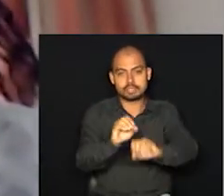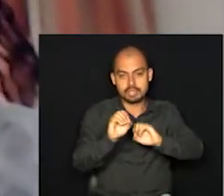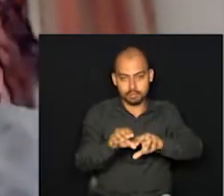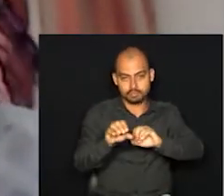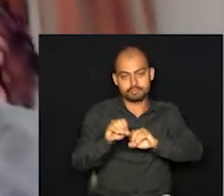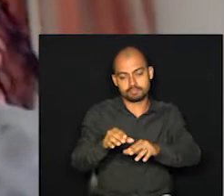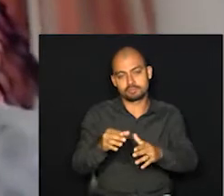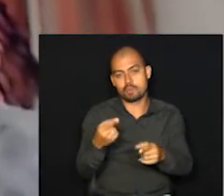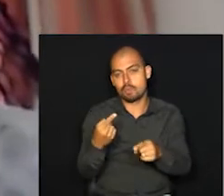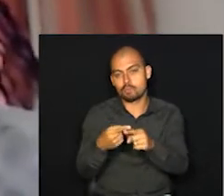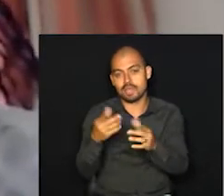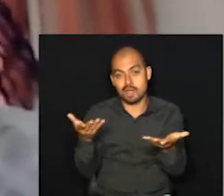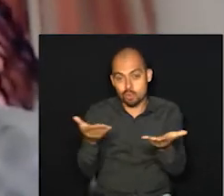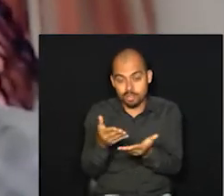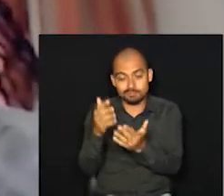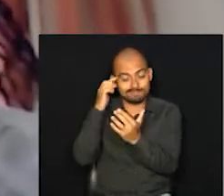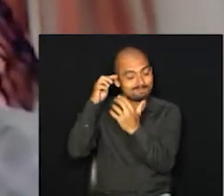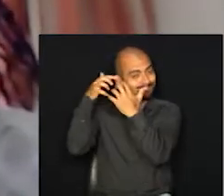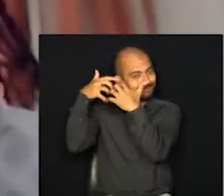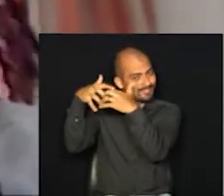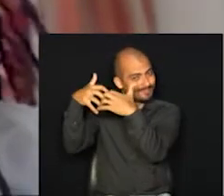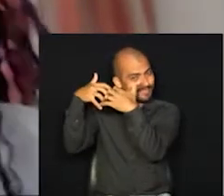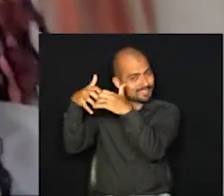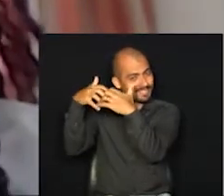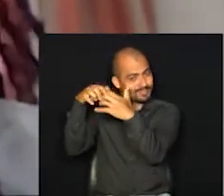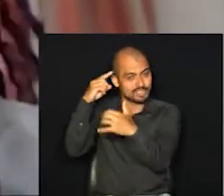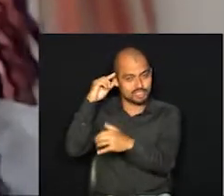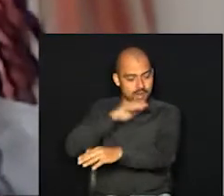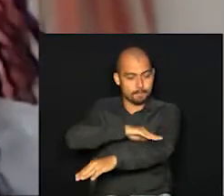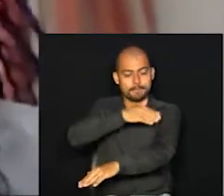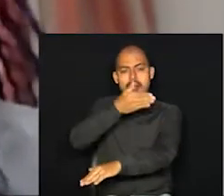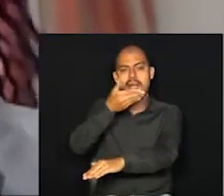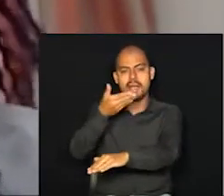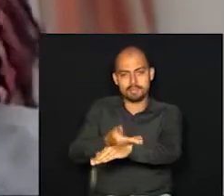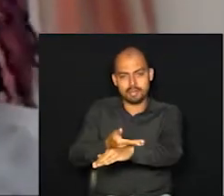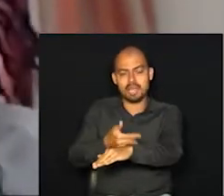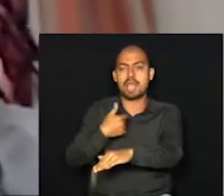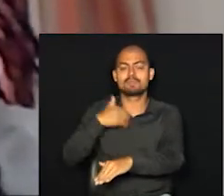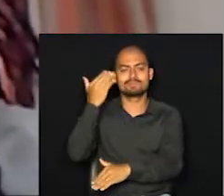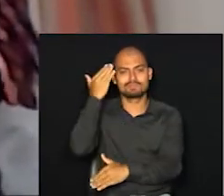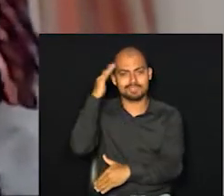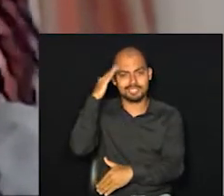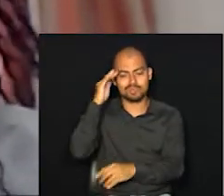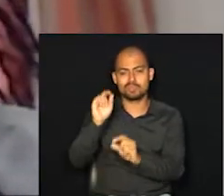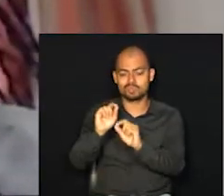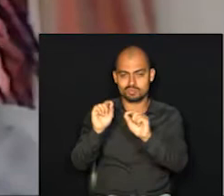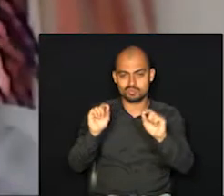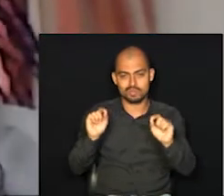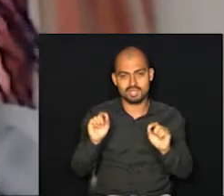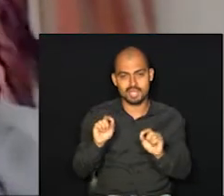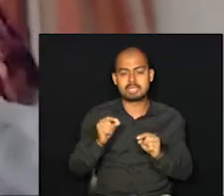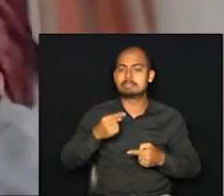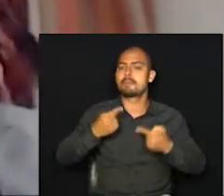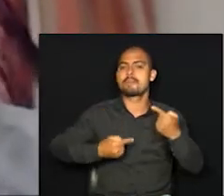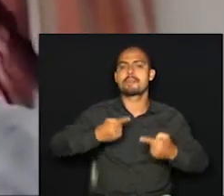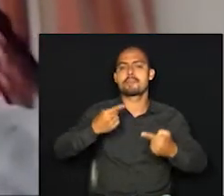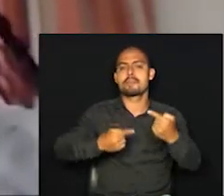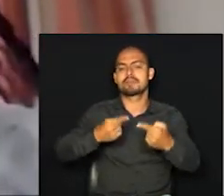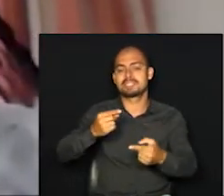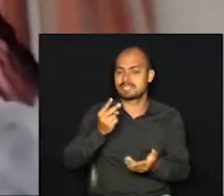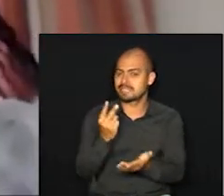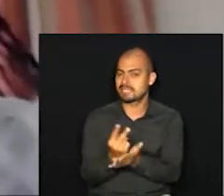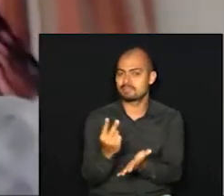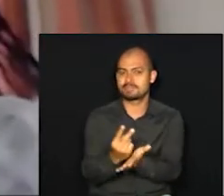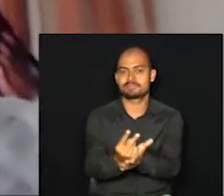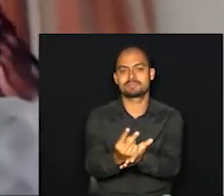porque é um momento de reflexão, é um dia de reflexão. Embora, no meu entendimento, a gente tenha feito essa discussão